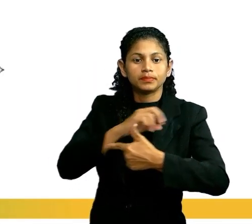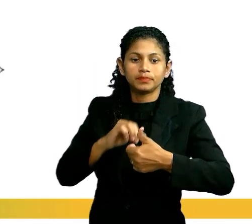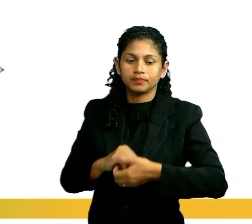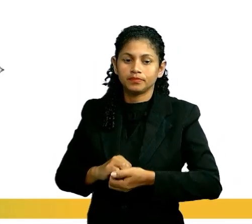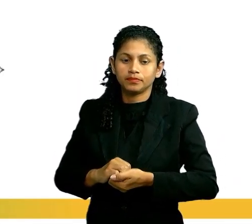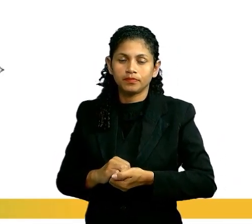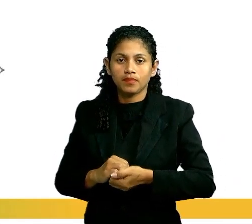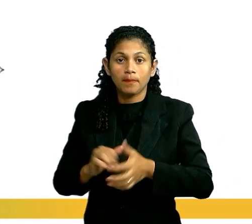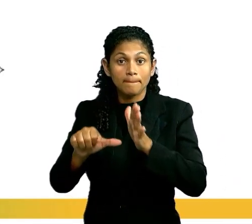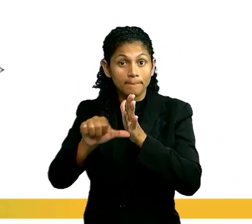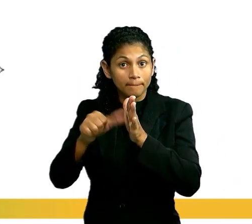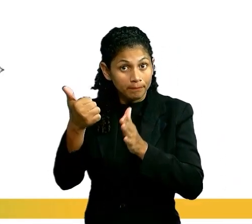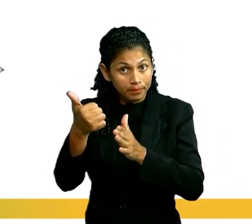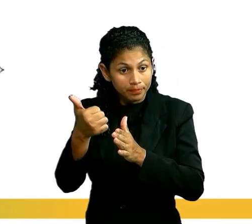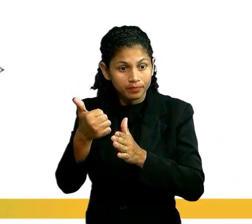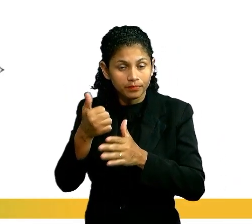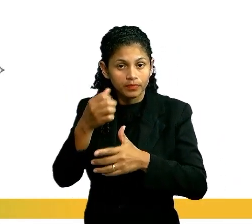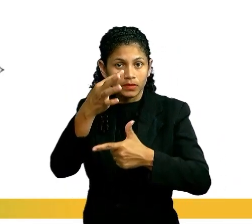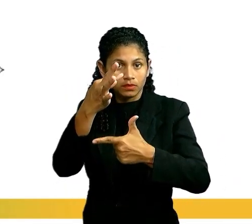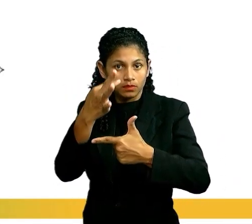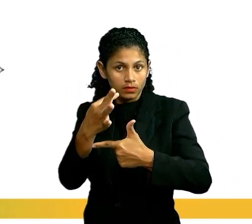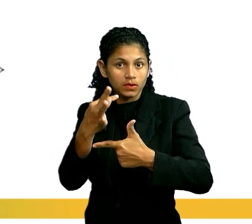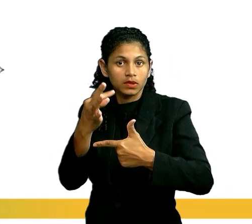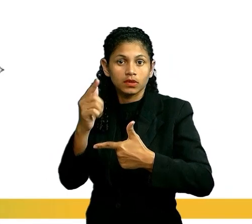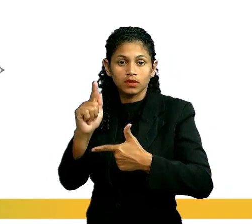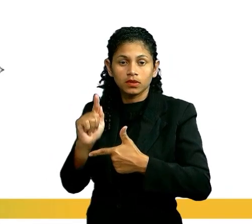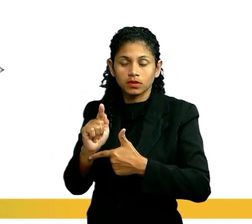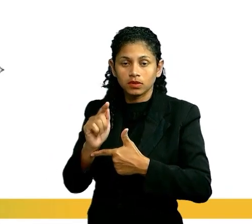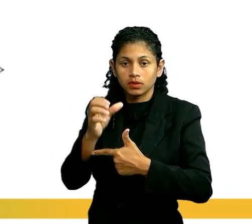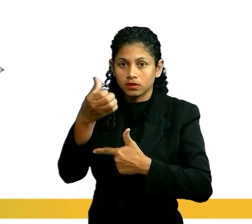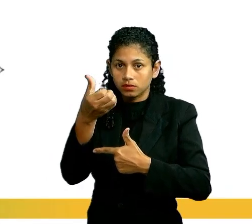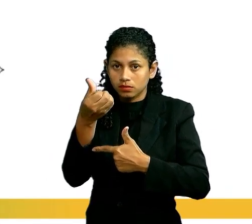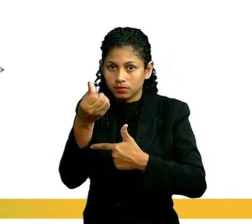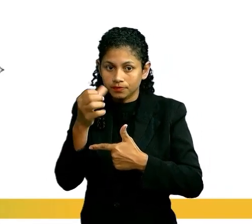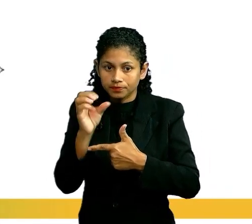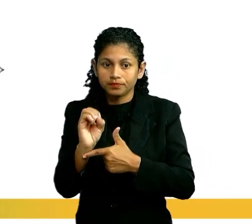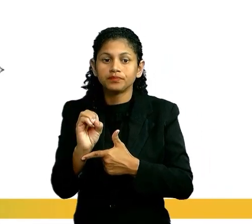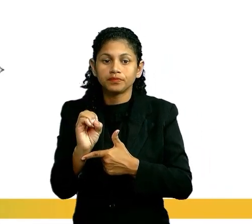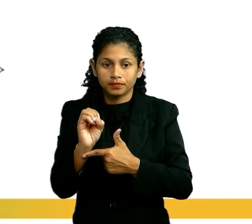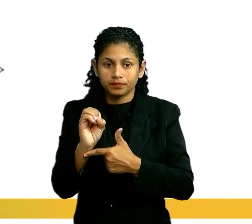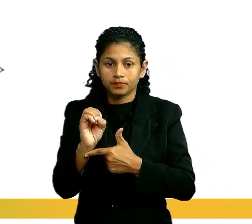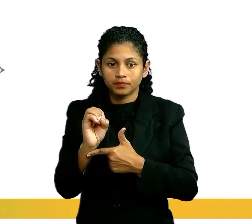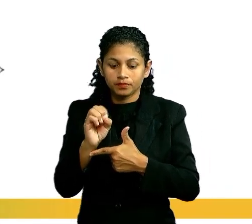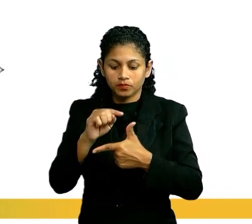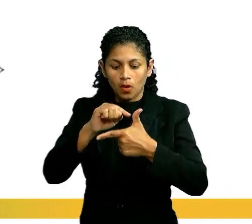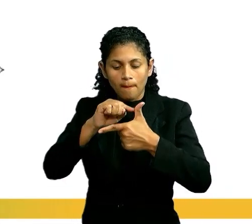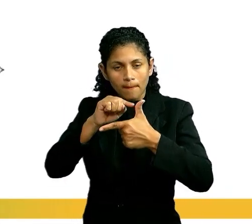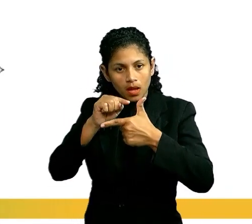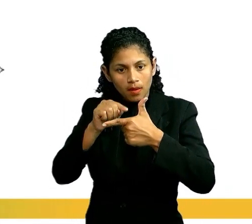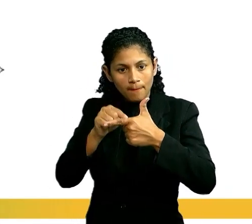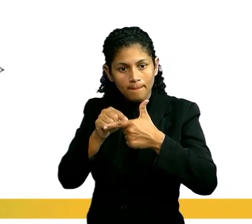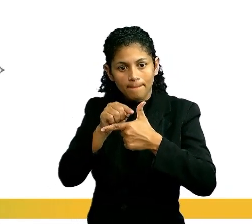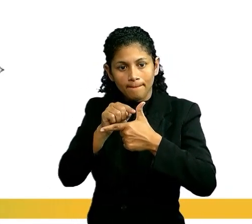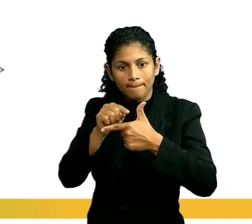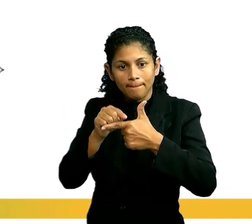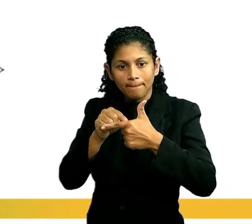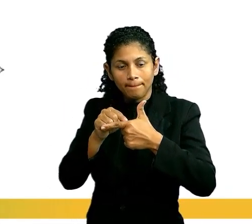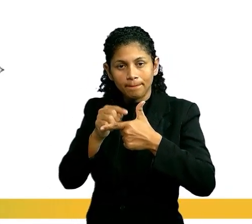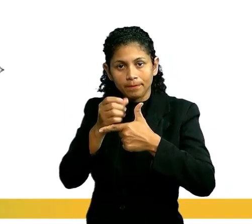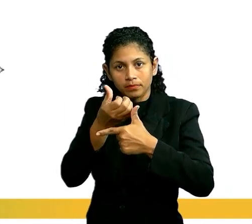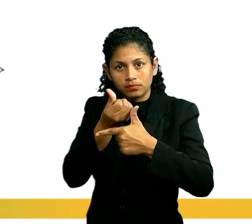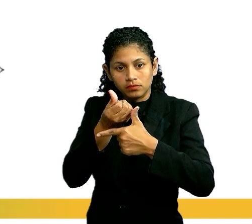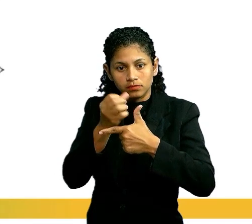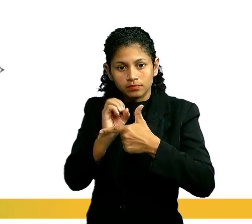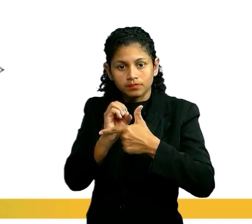o que a gente vai fazer? Tangente de 60, observa bem aqui, ó, pessoal, é o cateto oposto sobre o cateto adjacente.